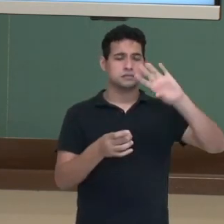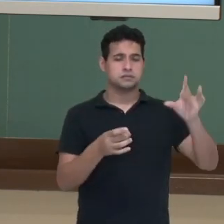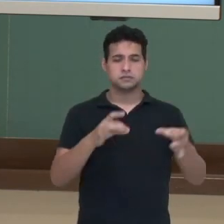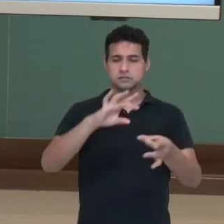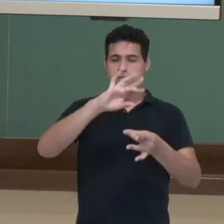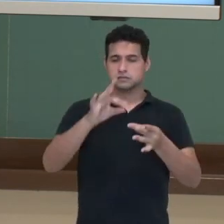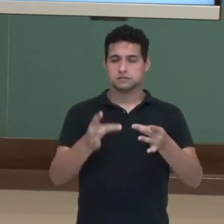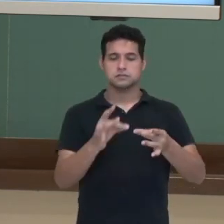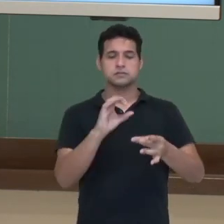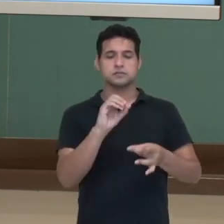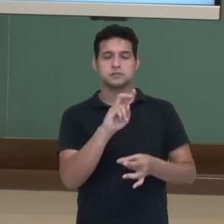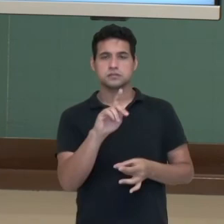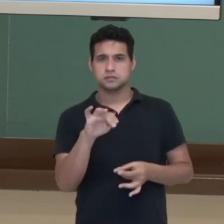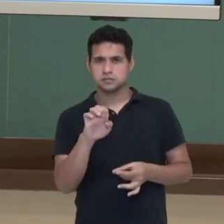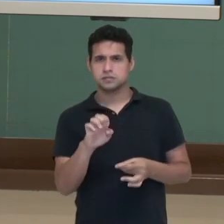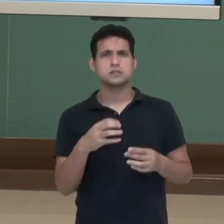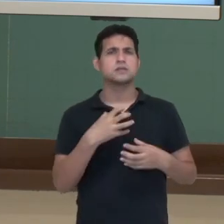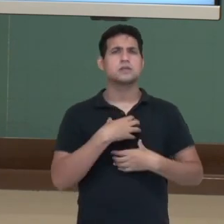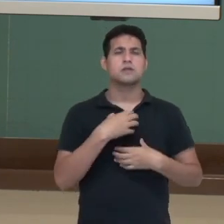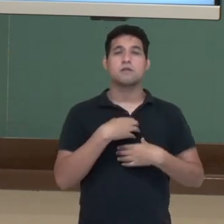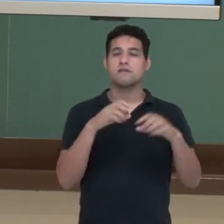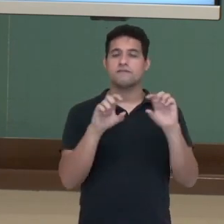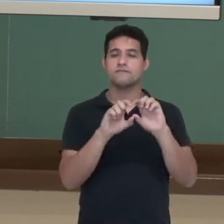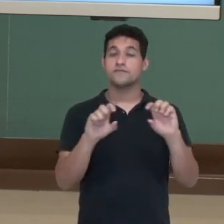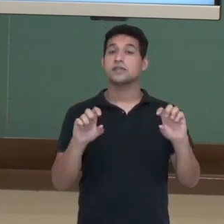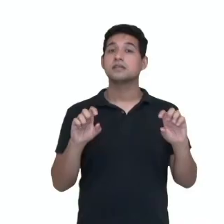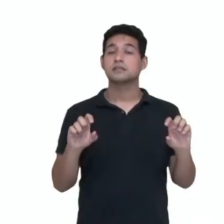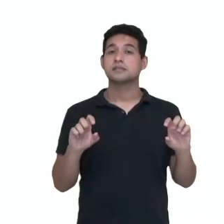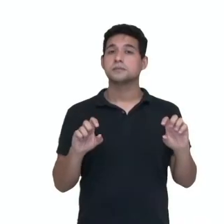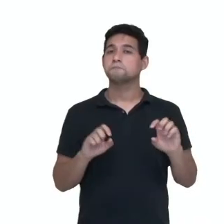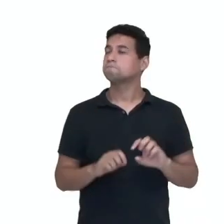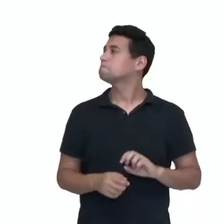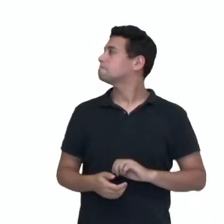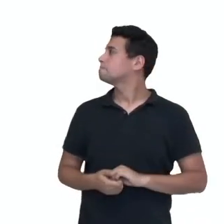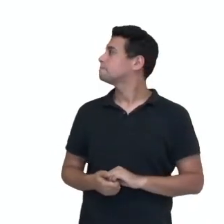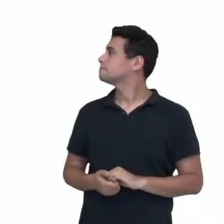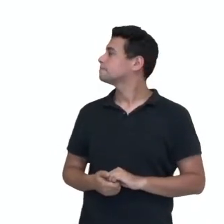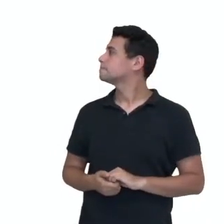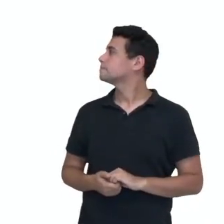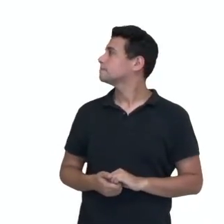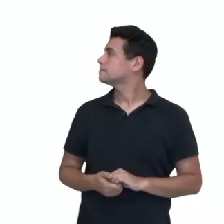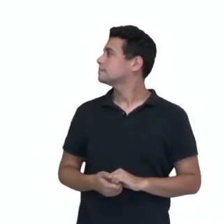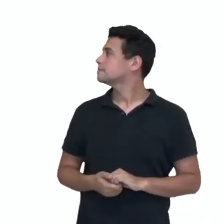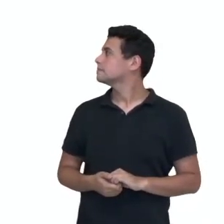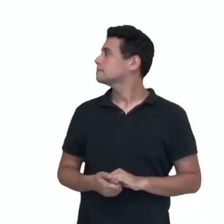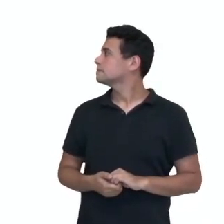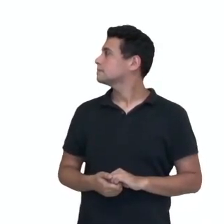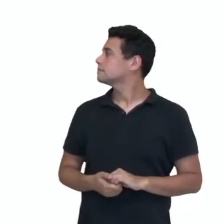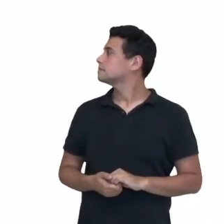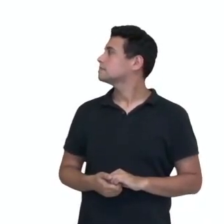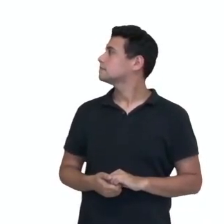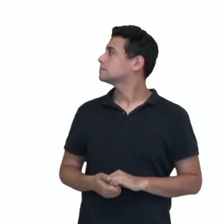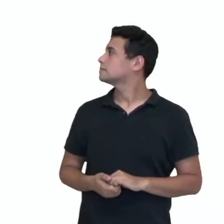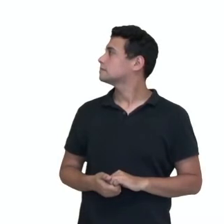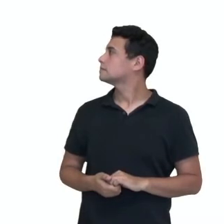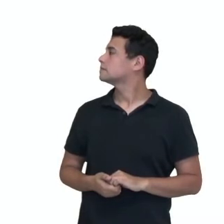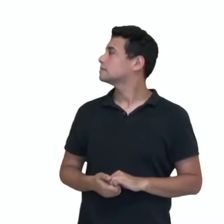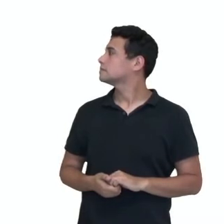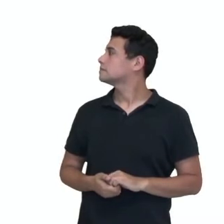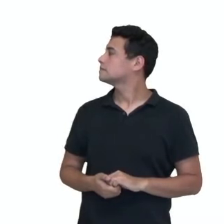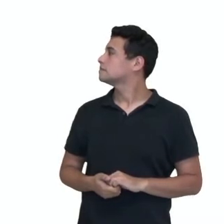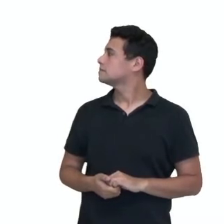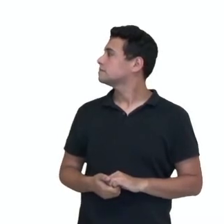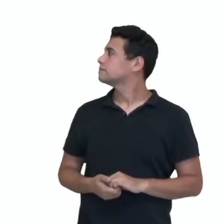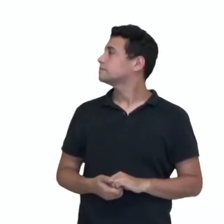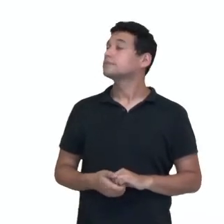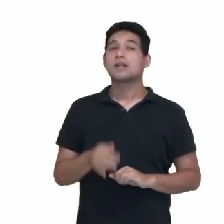conjunciones coordinantes de acuerdo con la frase. Así que, bien, pero, así que.